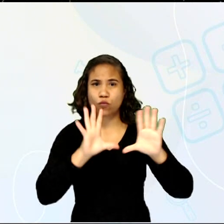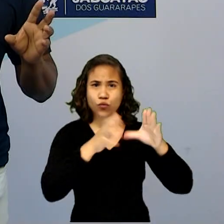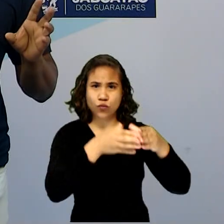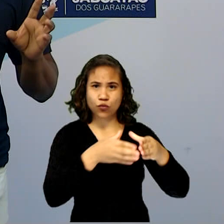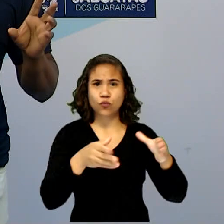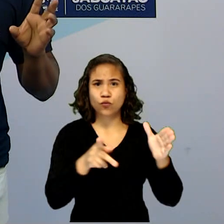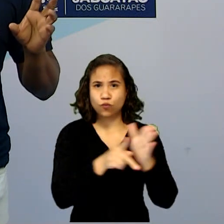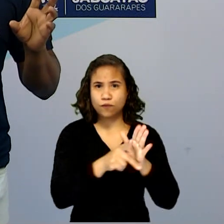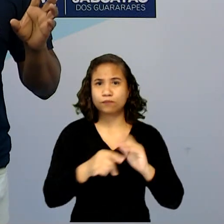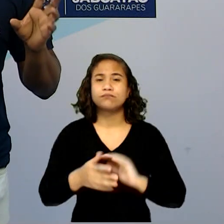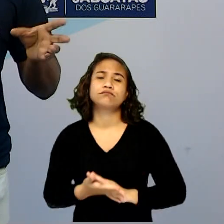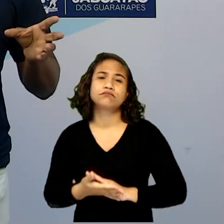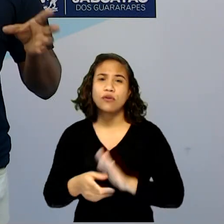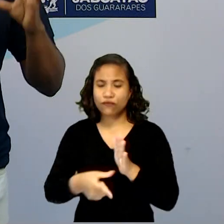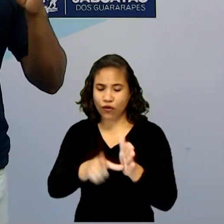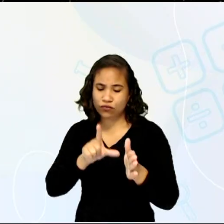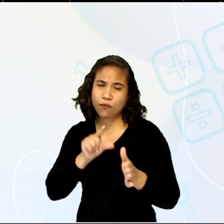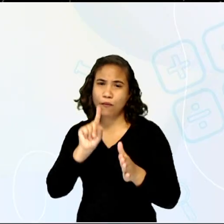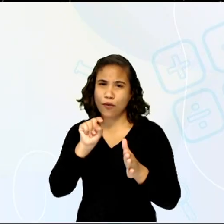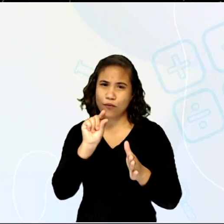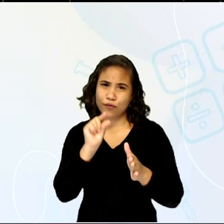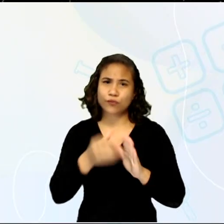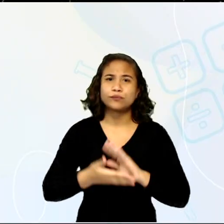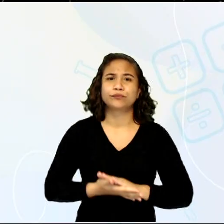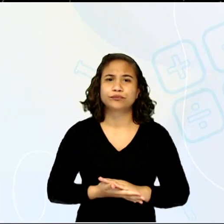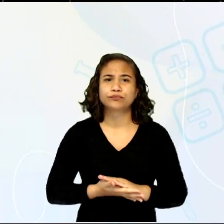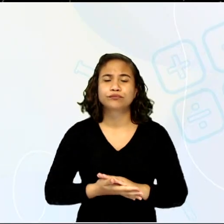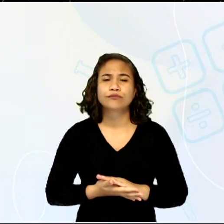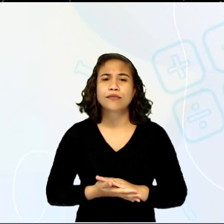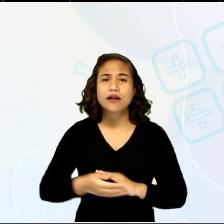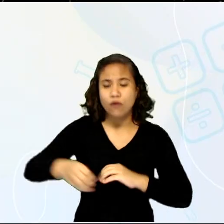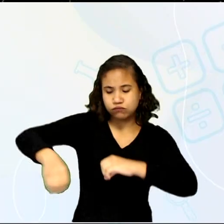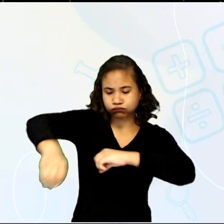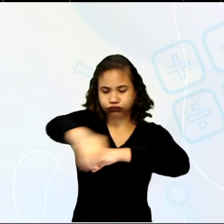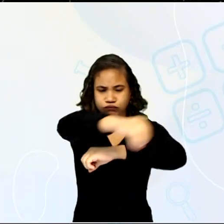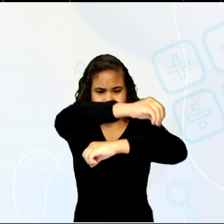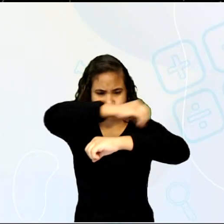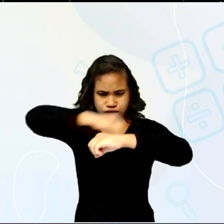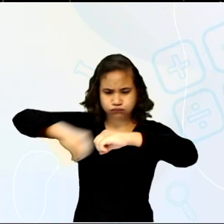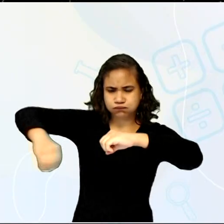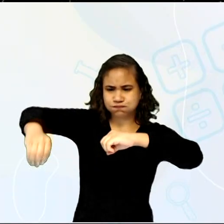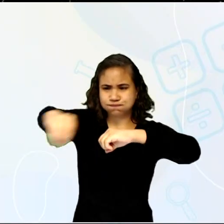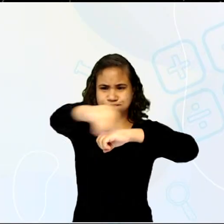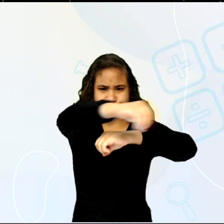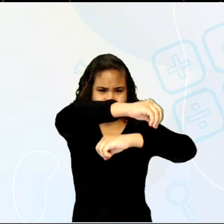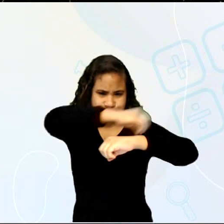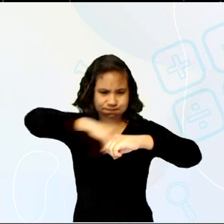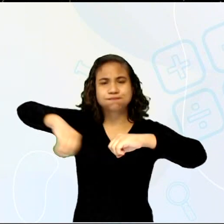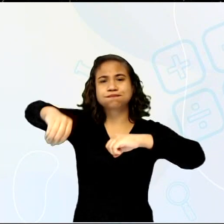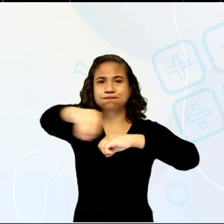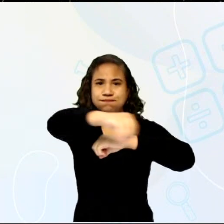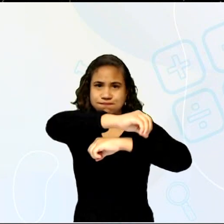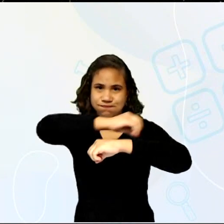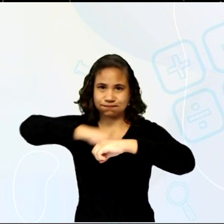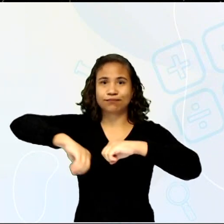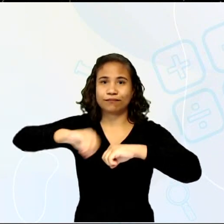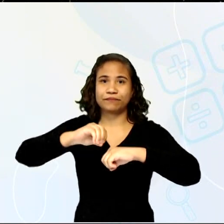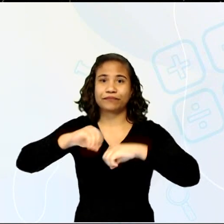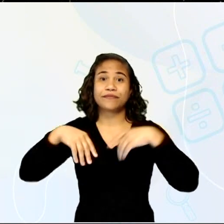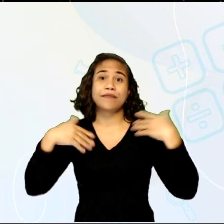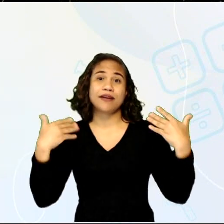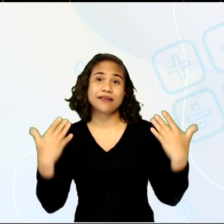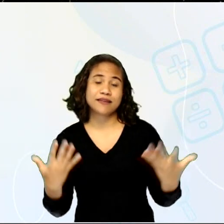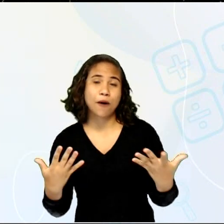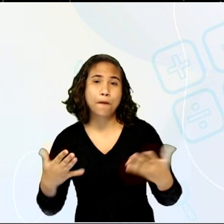só o planeta, astros iluminados que giram em torno de uma estrela. A